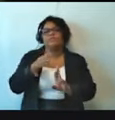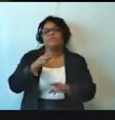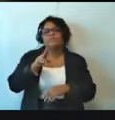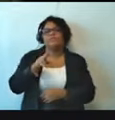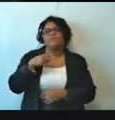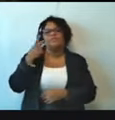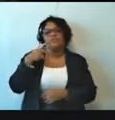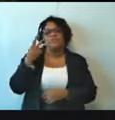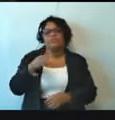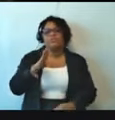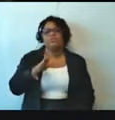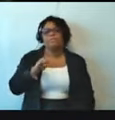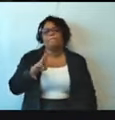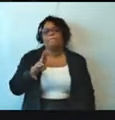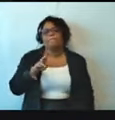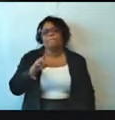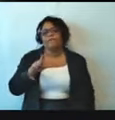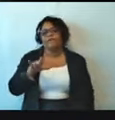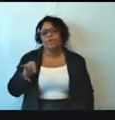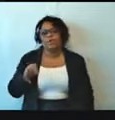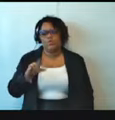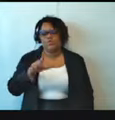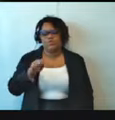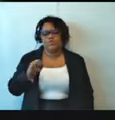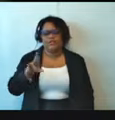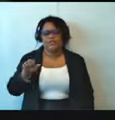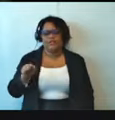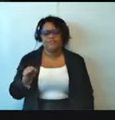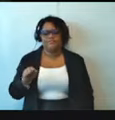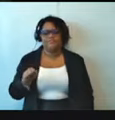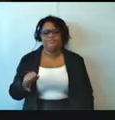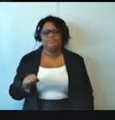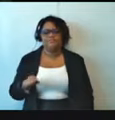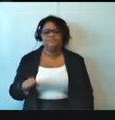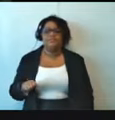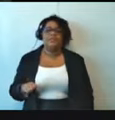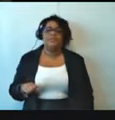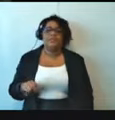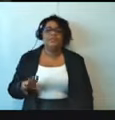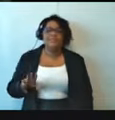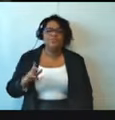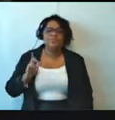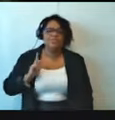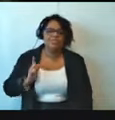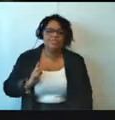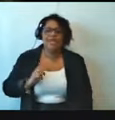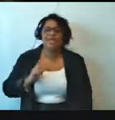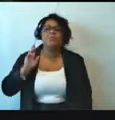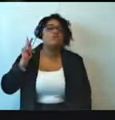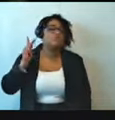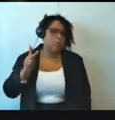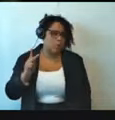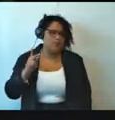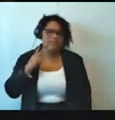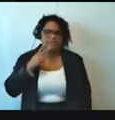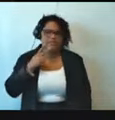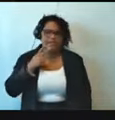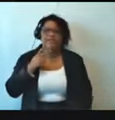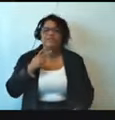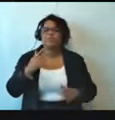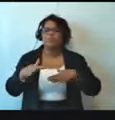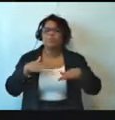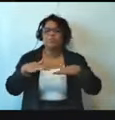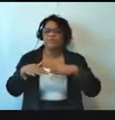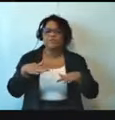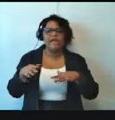e começar com a premissa do seguinte: diz a lenda que mobilidade não dá voto,